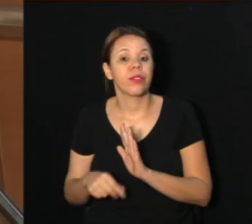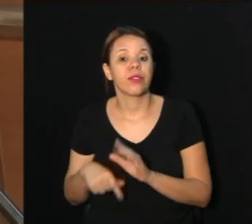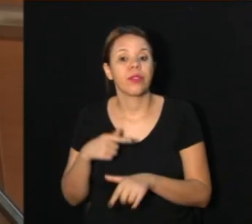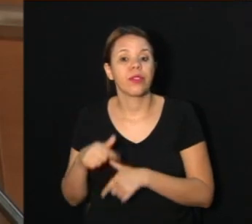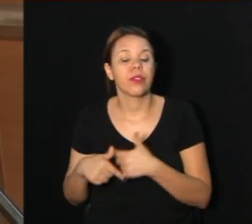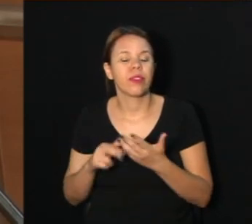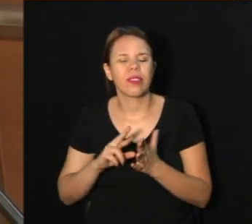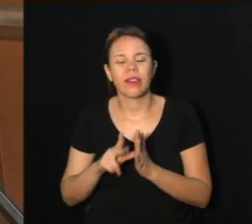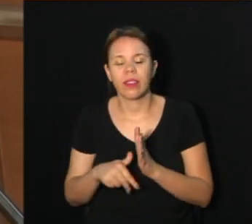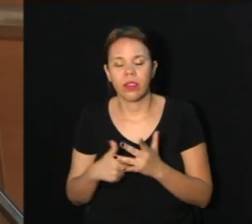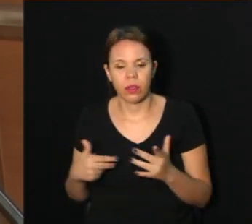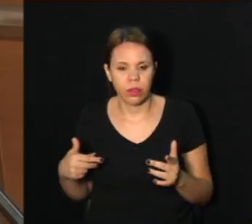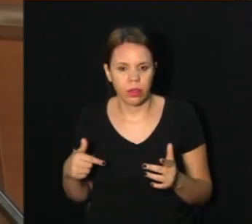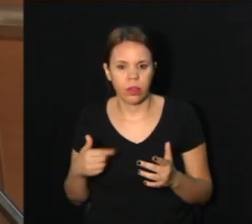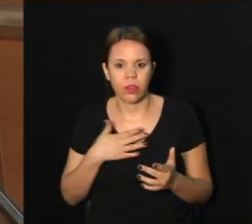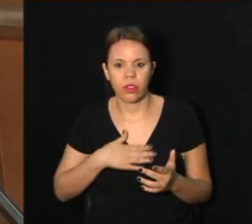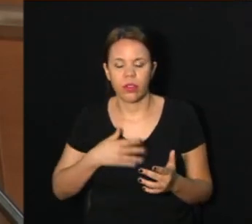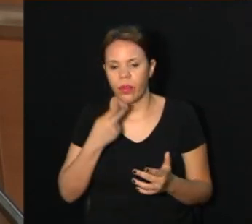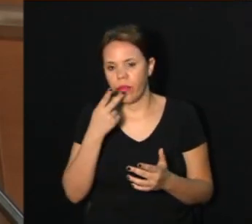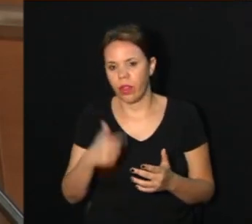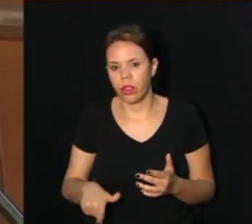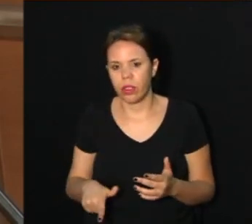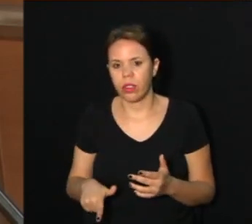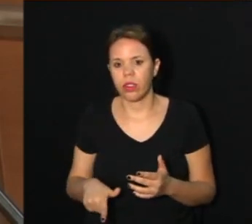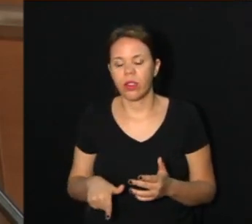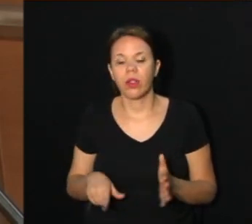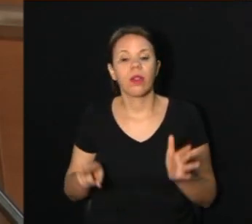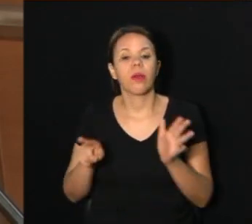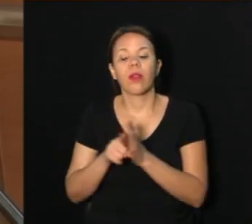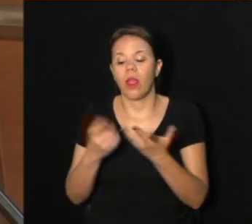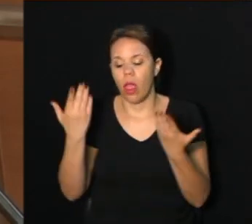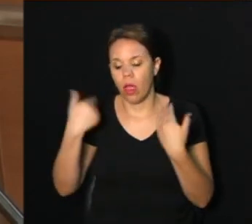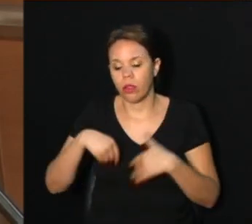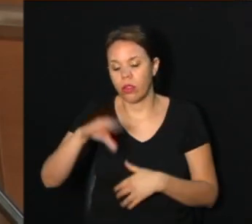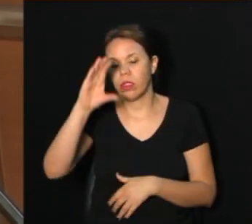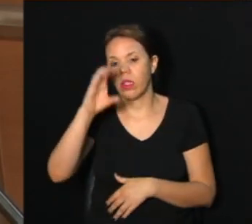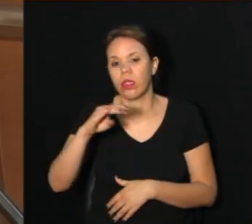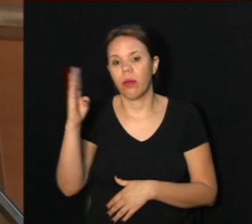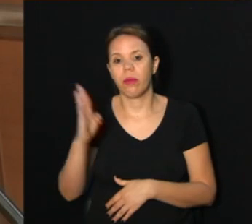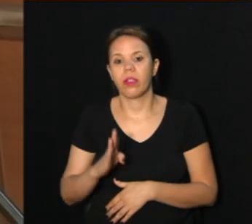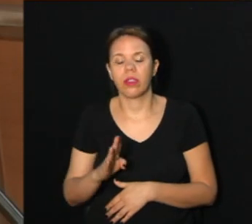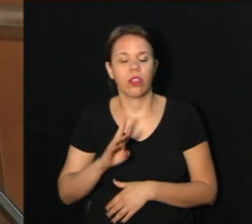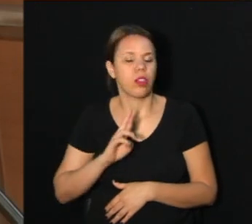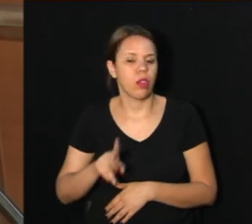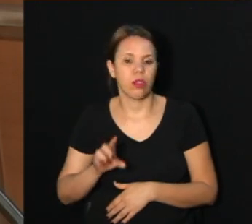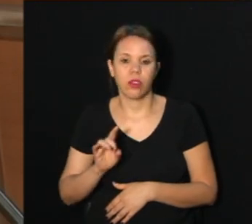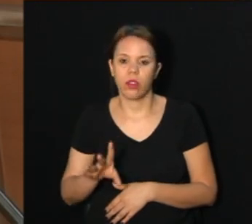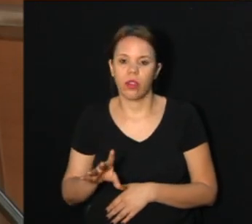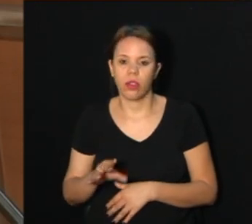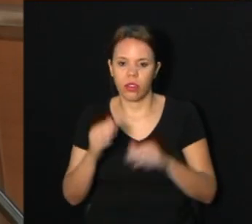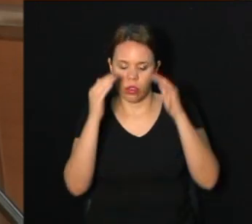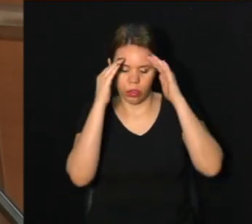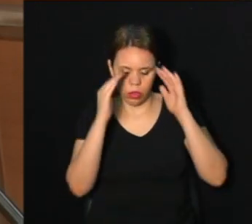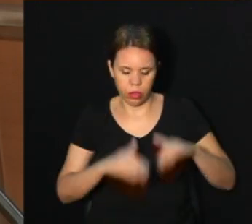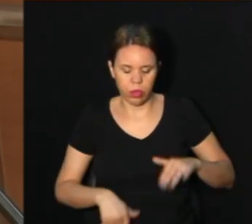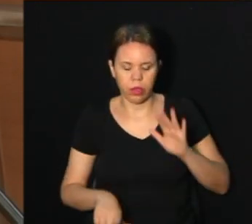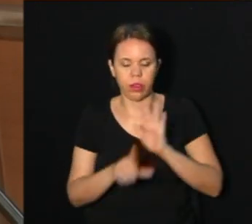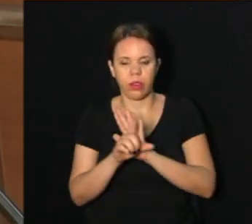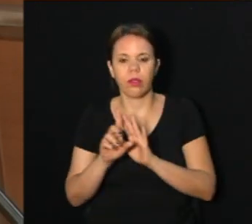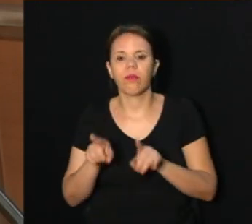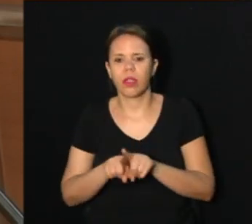tríplice, etc., eu gostaria mais uma vez de apelar como cidadão brasileiro que não se trata de descumprirmos as leis, mas